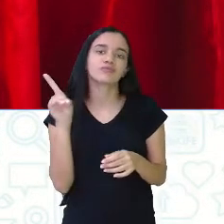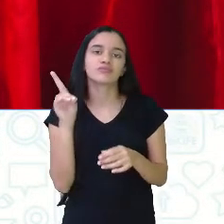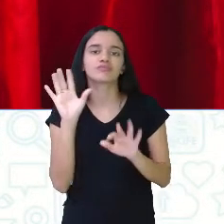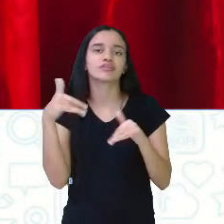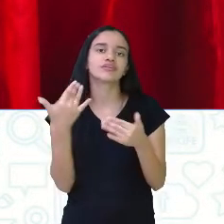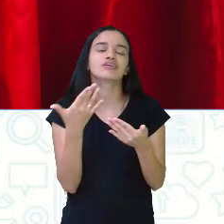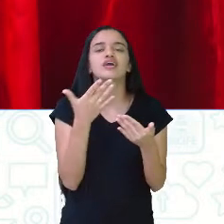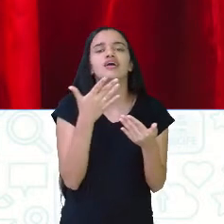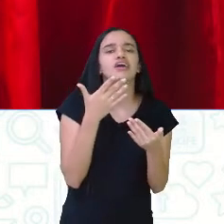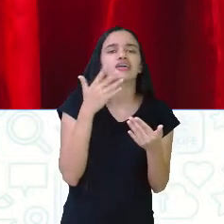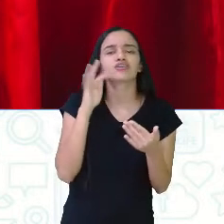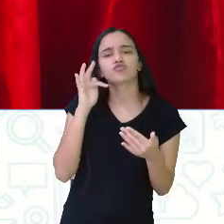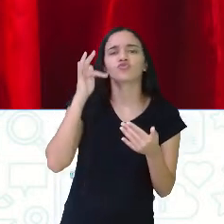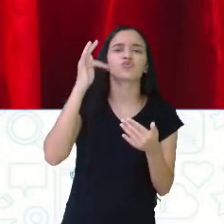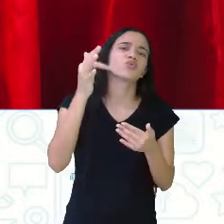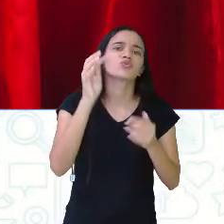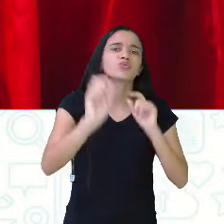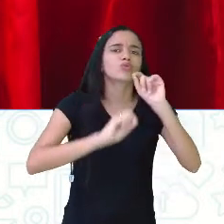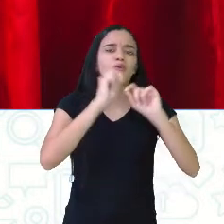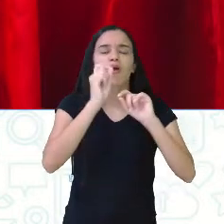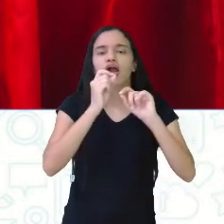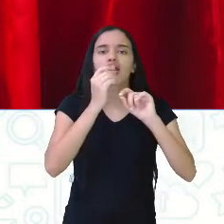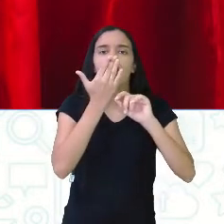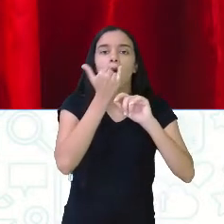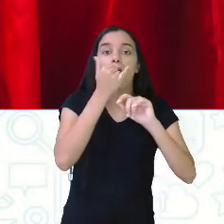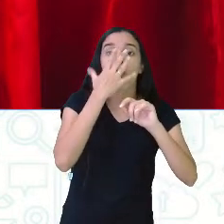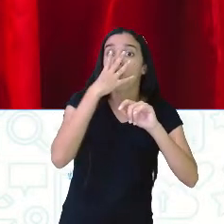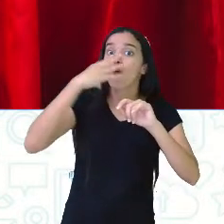profetizara que seu destino era ser comida de lobo.